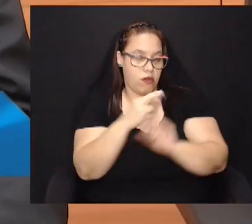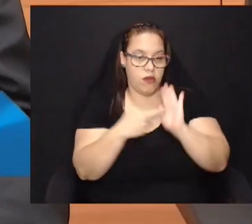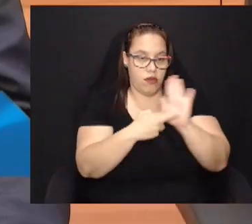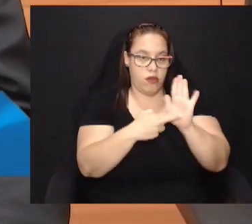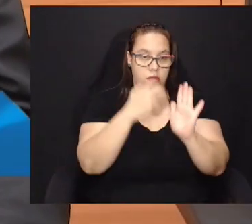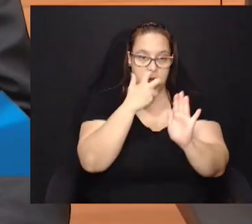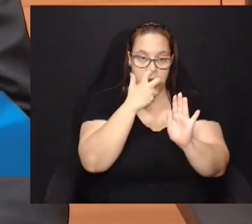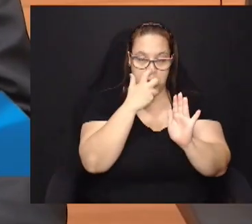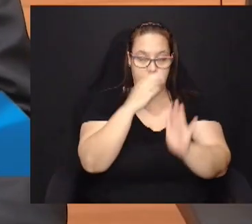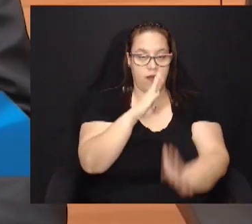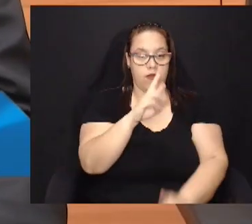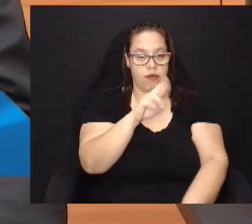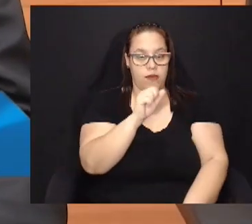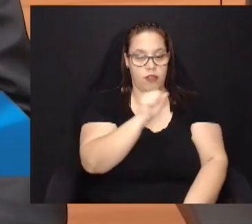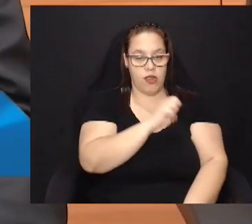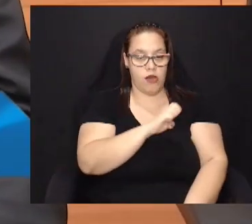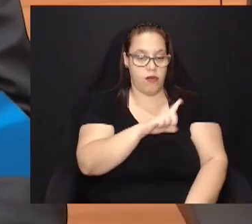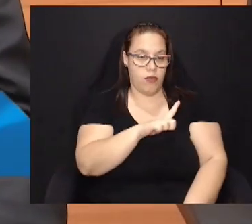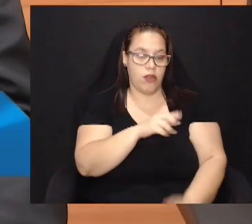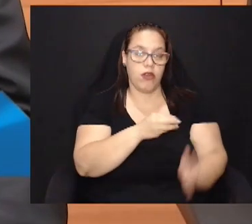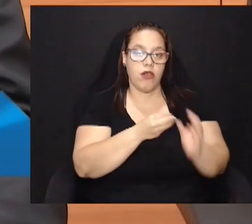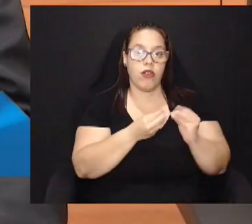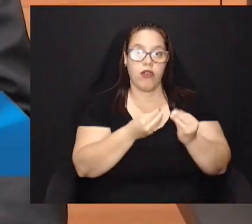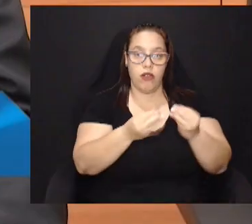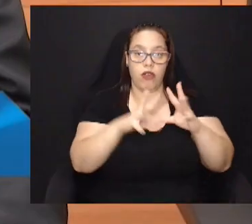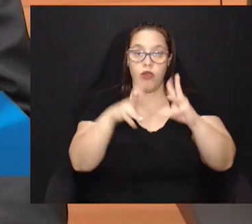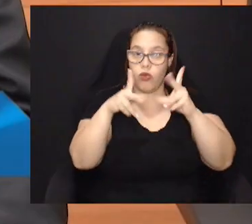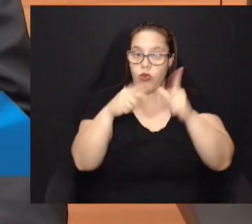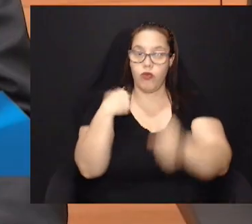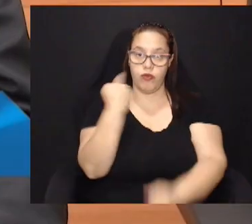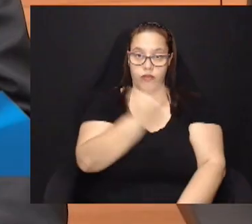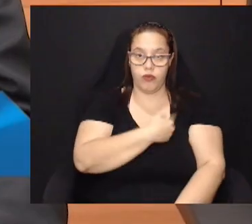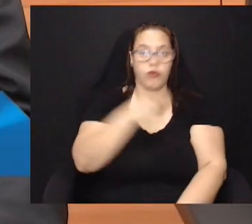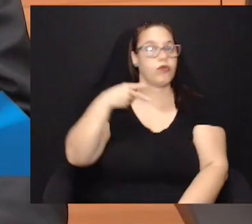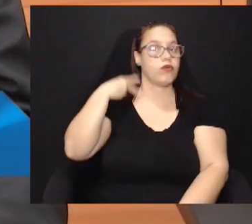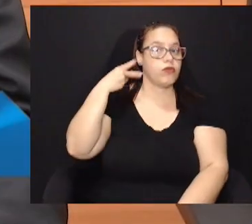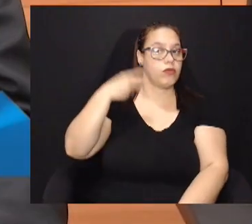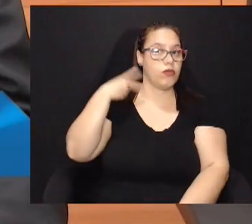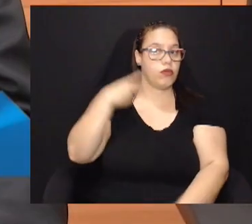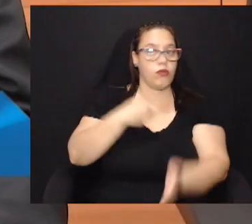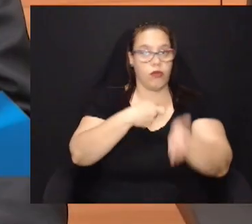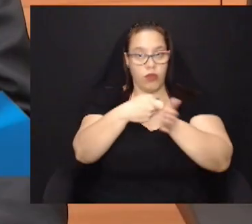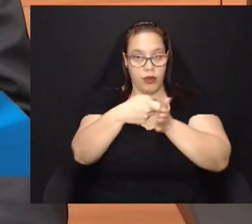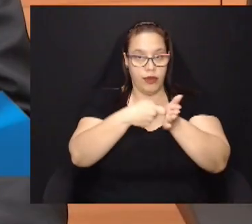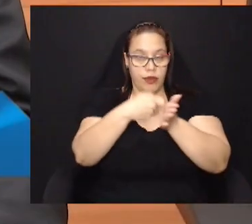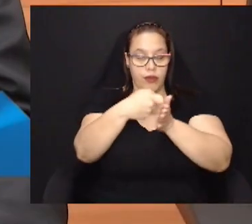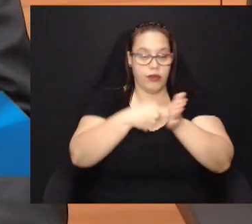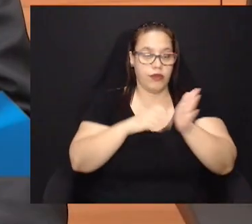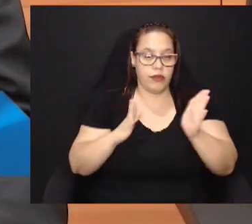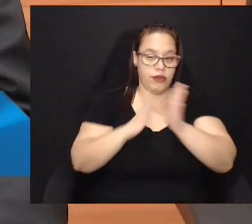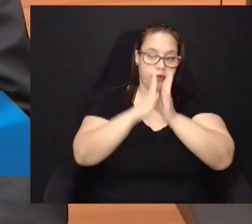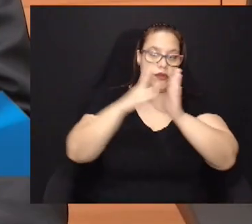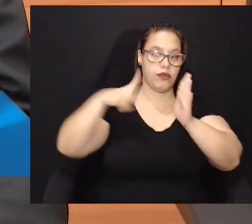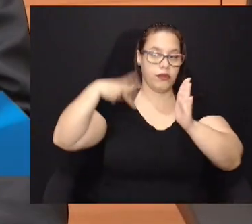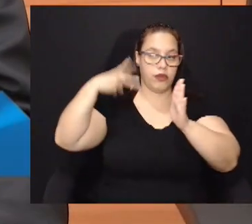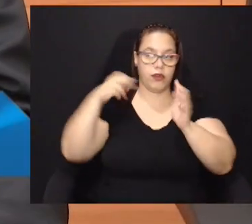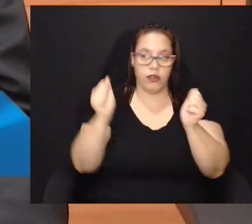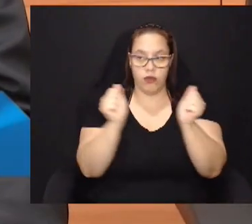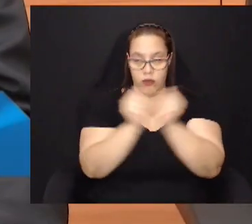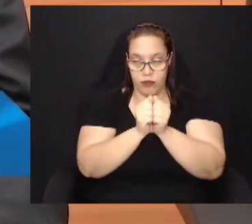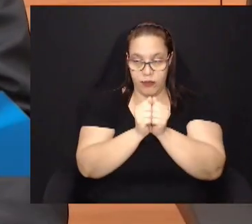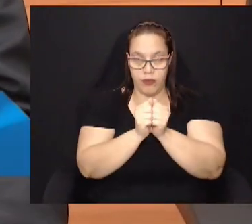da Brasel, e todos vocês, e dizer para vocês que nós, vereadores, que assinamos essa frente parlamentar, que estamos juntos aqui,